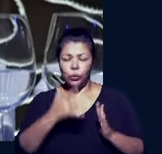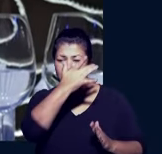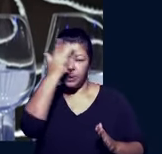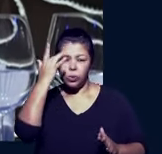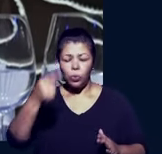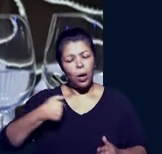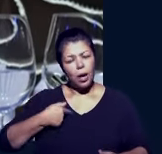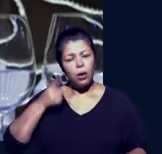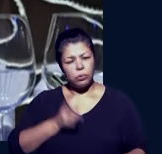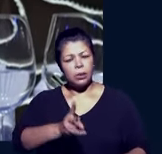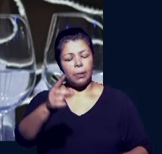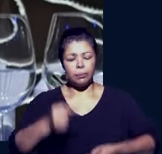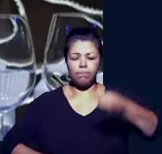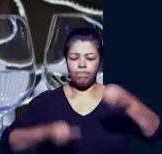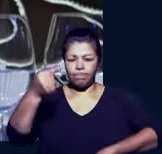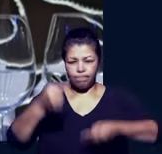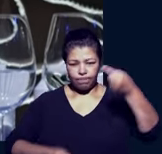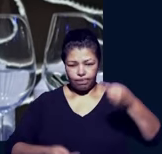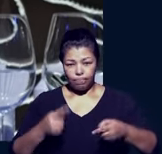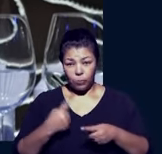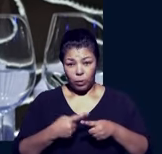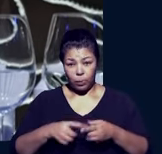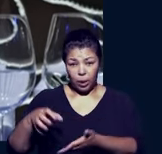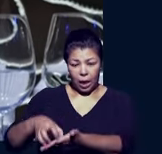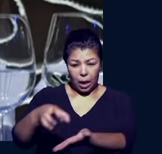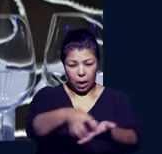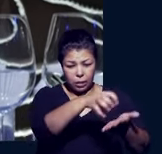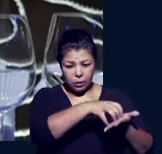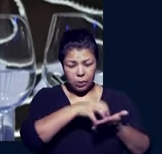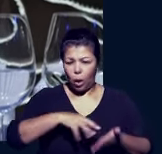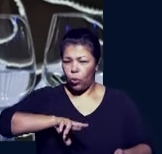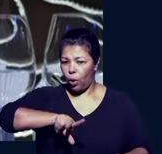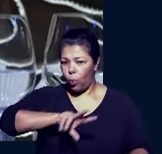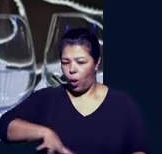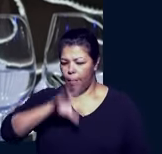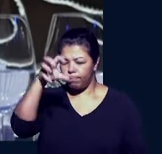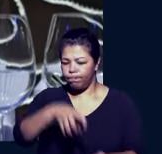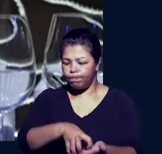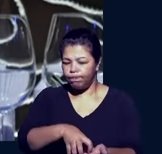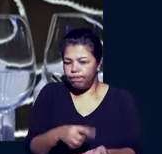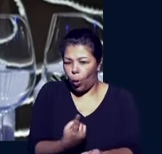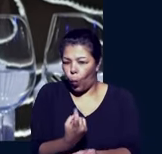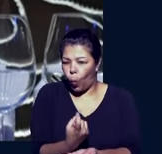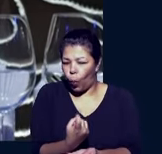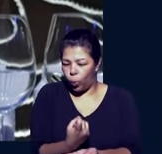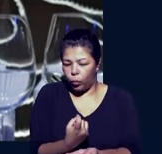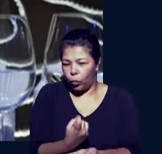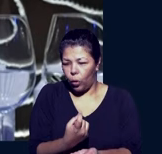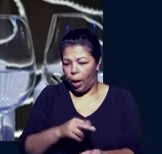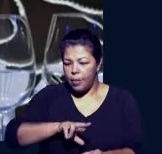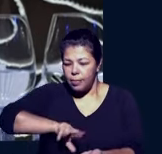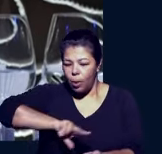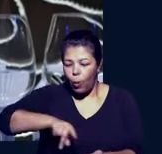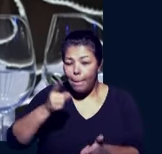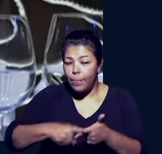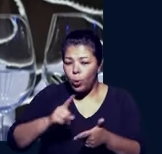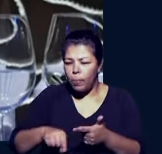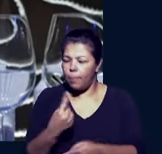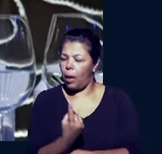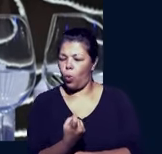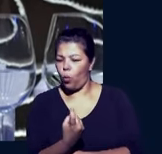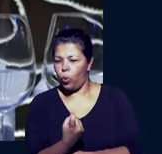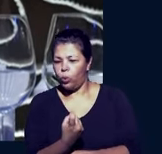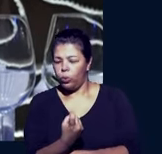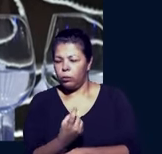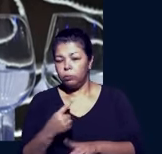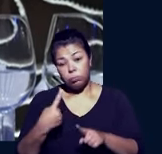debate que essas organizações não são mais regionais não adianta mais a gente achar que esse é um problema pontual até porque esse